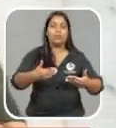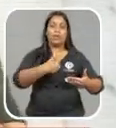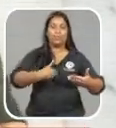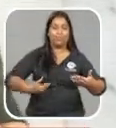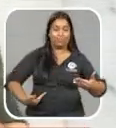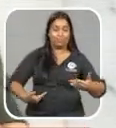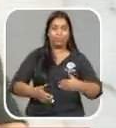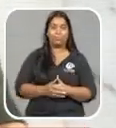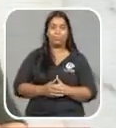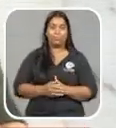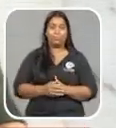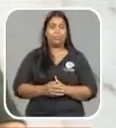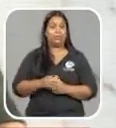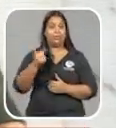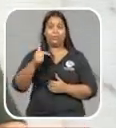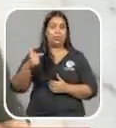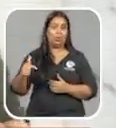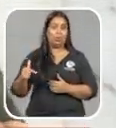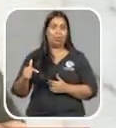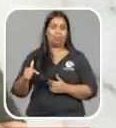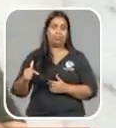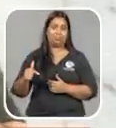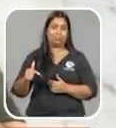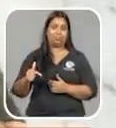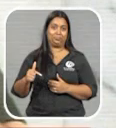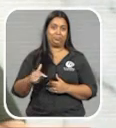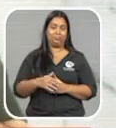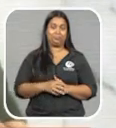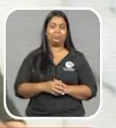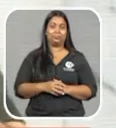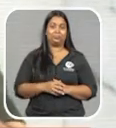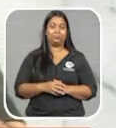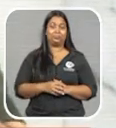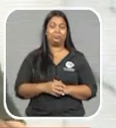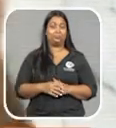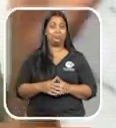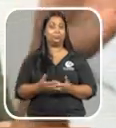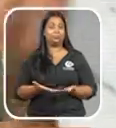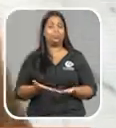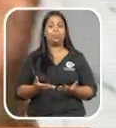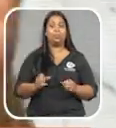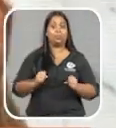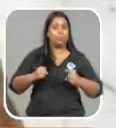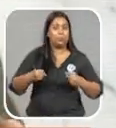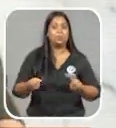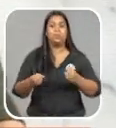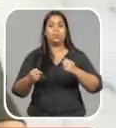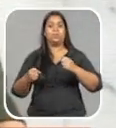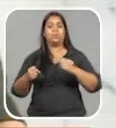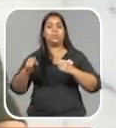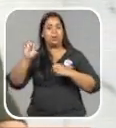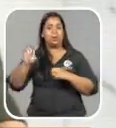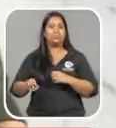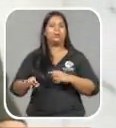constituído. Né? Empoderou, a esquerda fez parte desse processo, eu acho que foi importante, mas agora muita gente